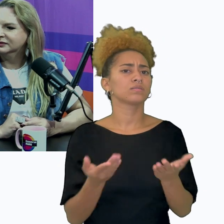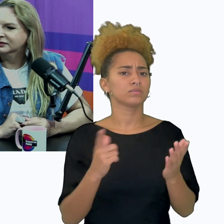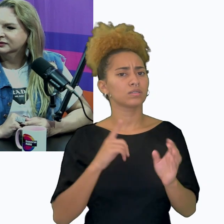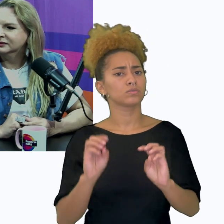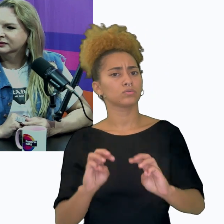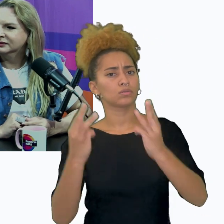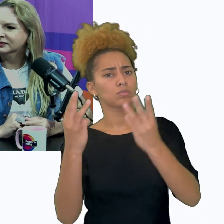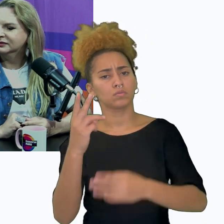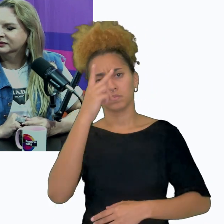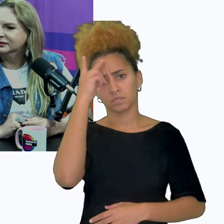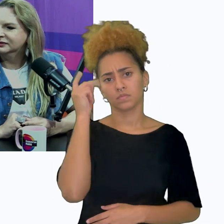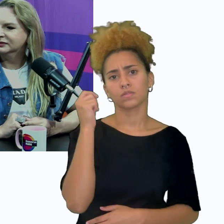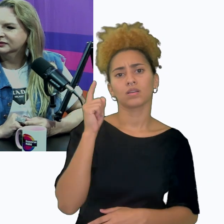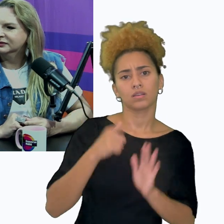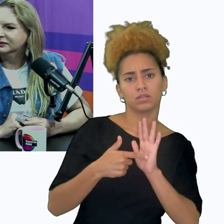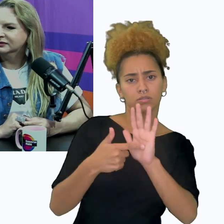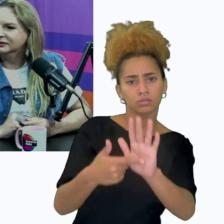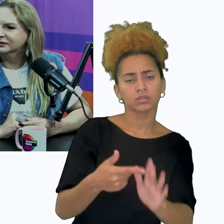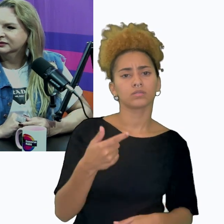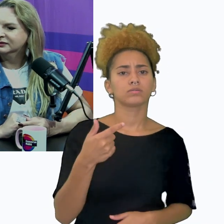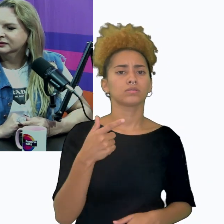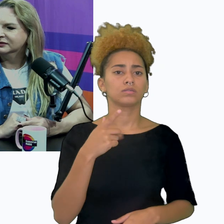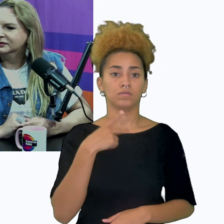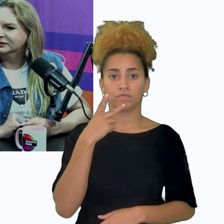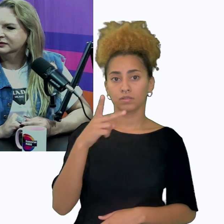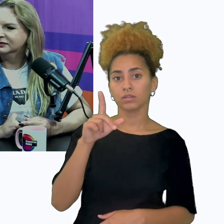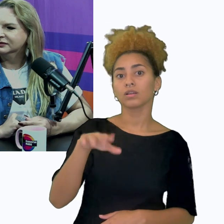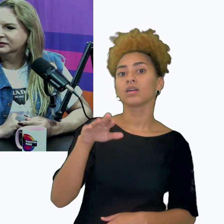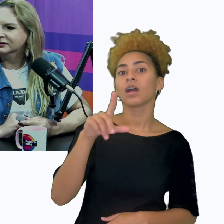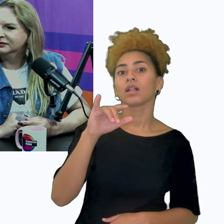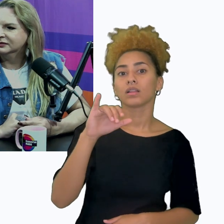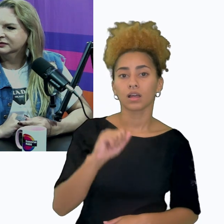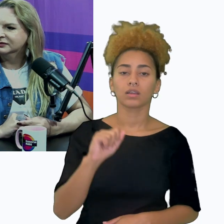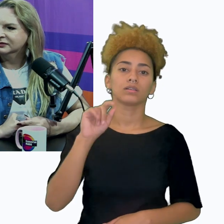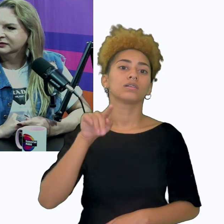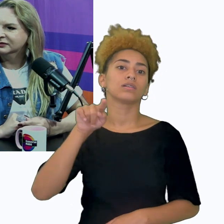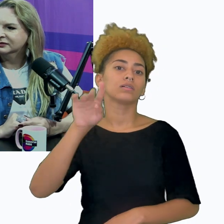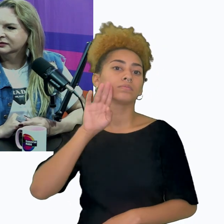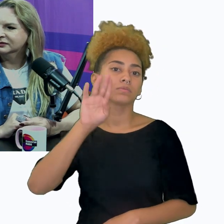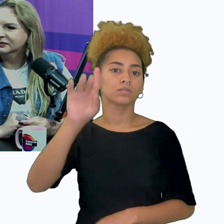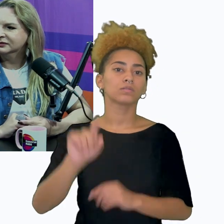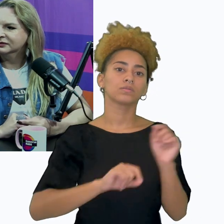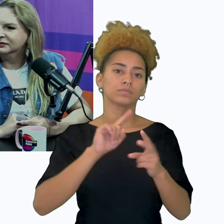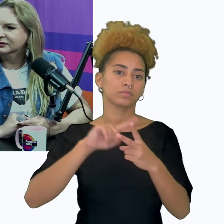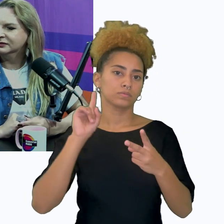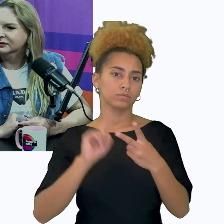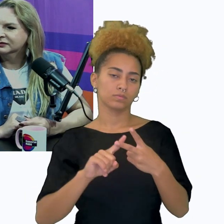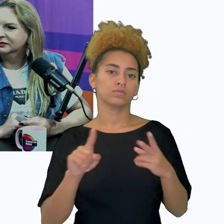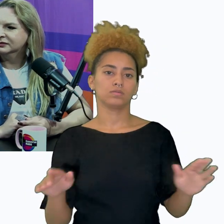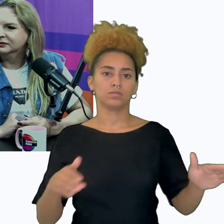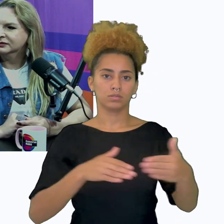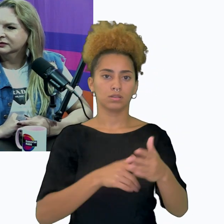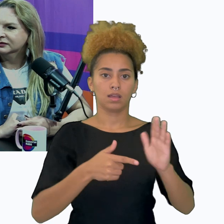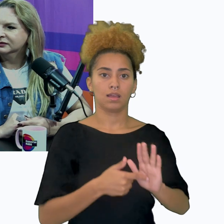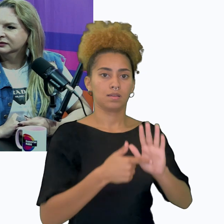até hoje? Tem um show, tem uma apresentadora, que eu acho que, eu sempre digo para ela, a alma da boate, estão duas coisas